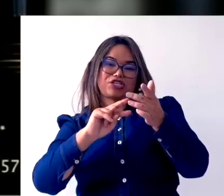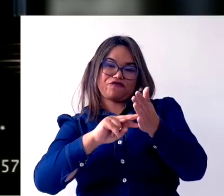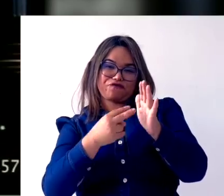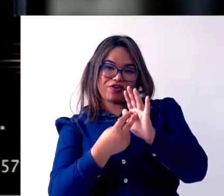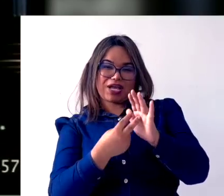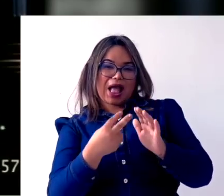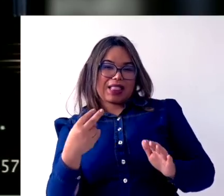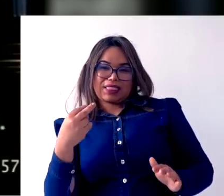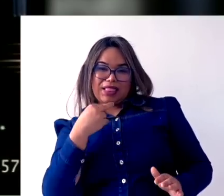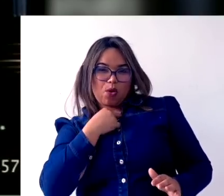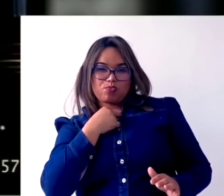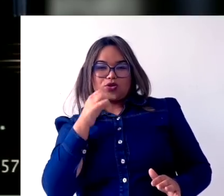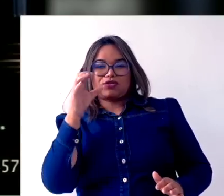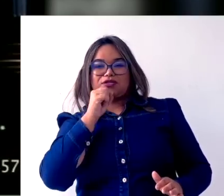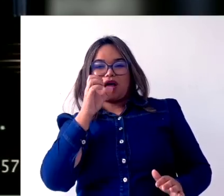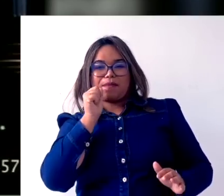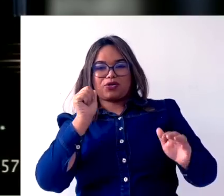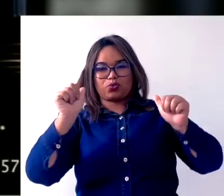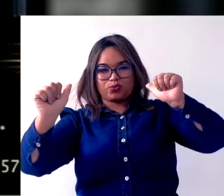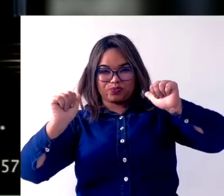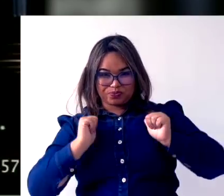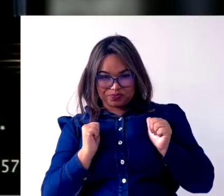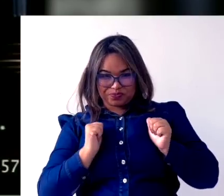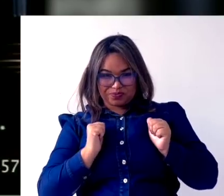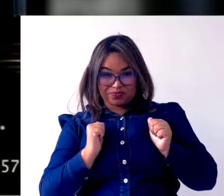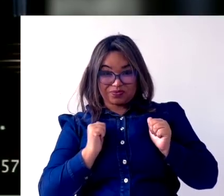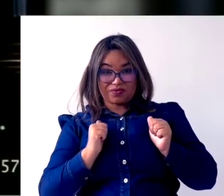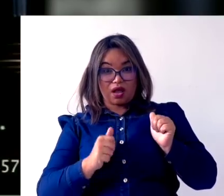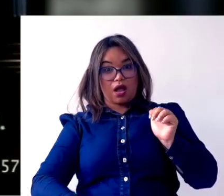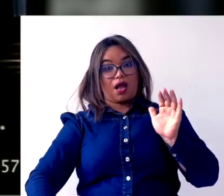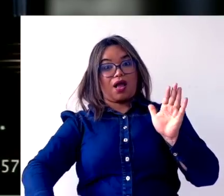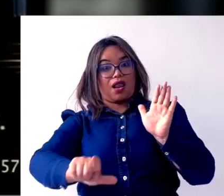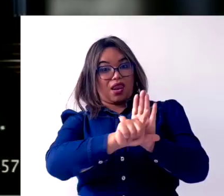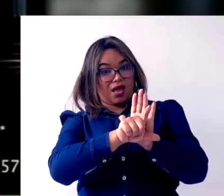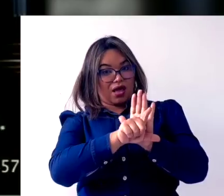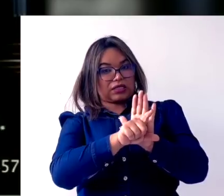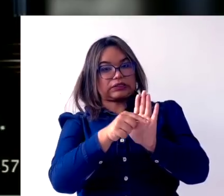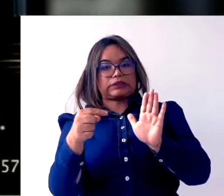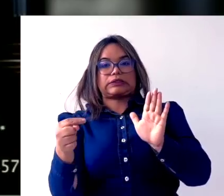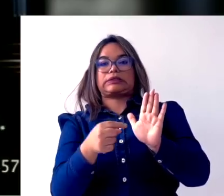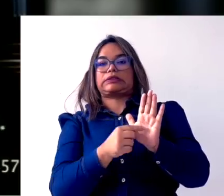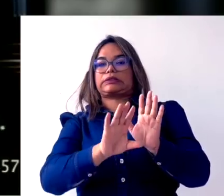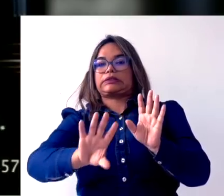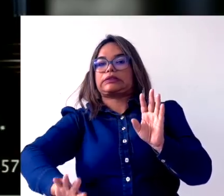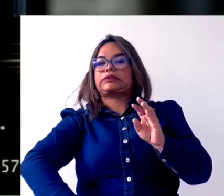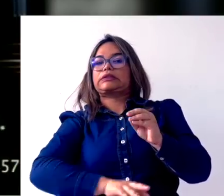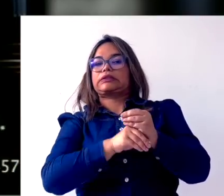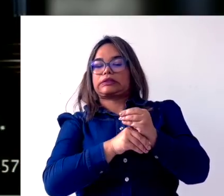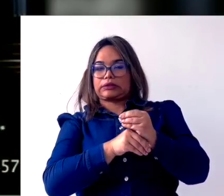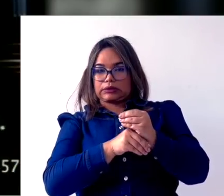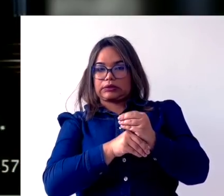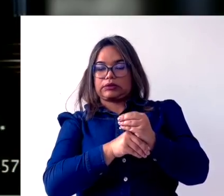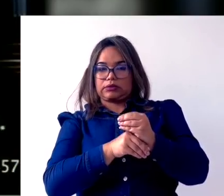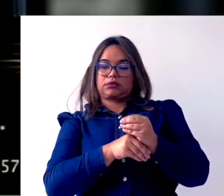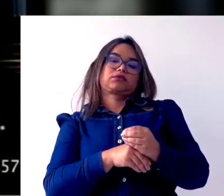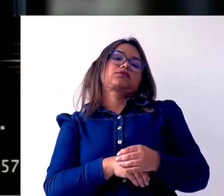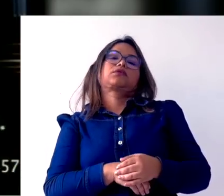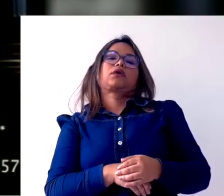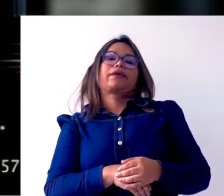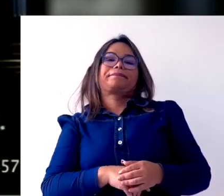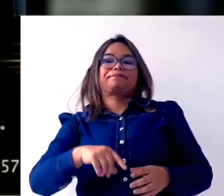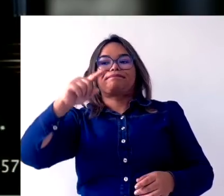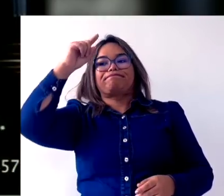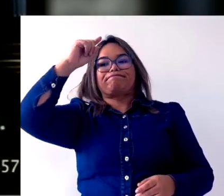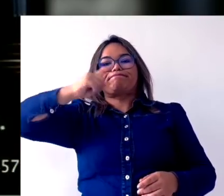no sábado. Então a lei está dizendo algo mais. Ela deve também me impedir de obedecer a